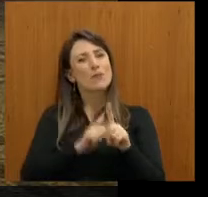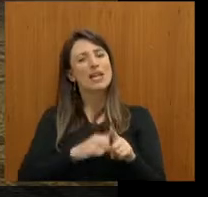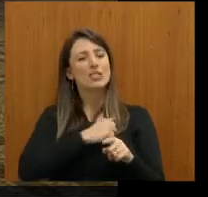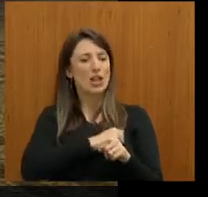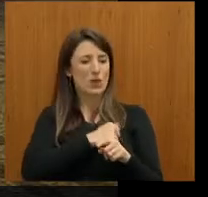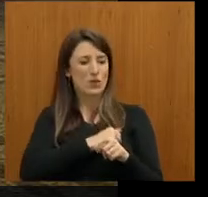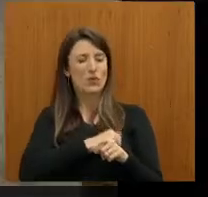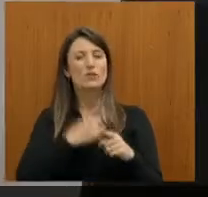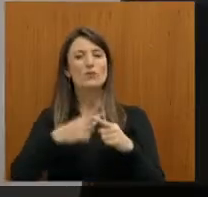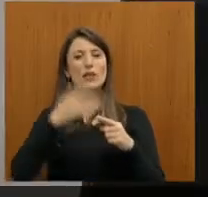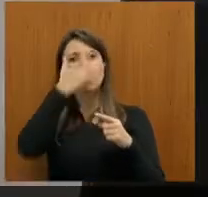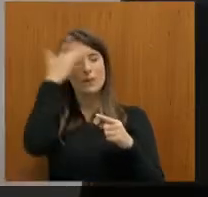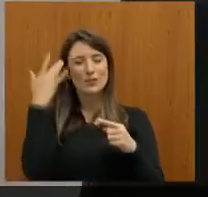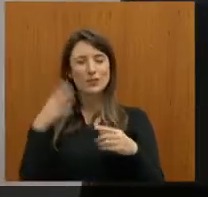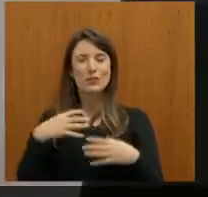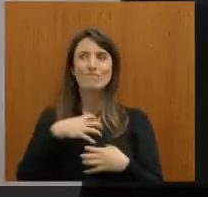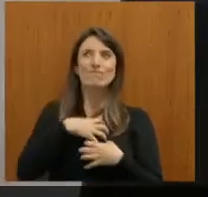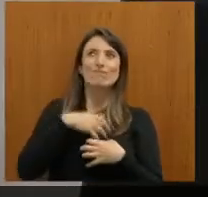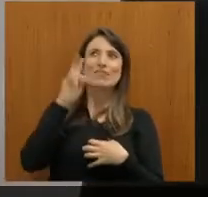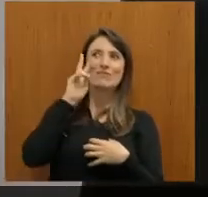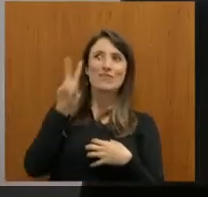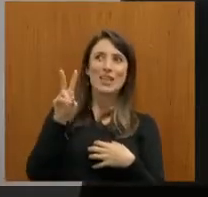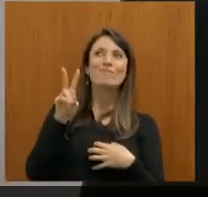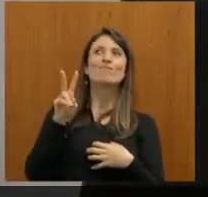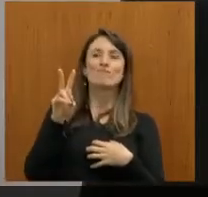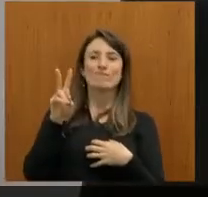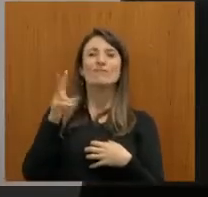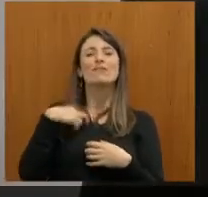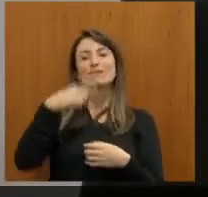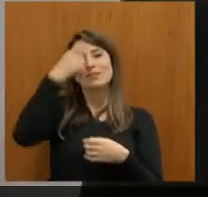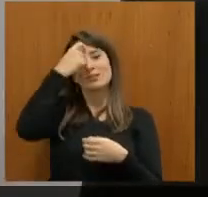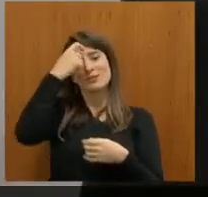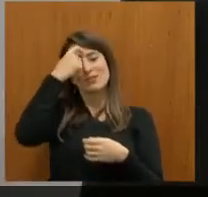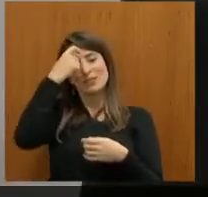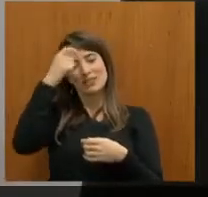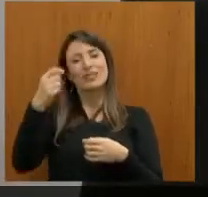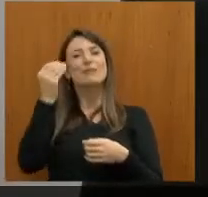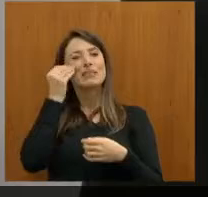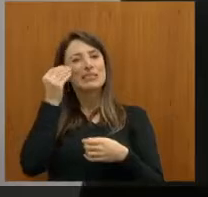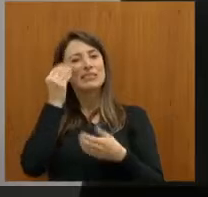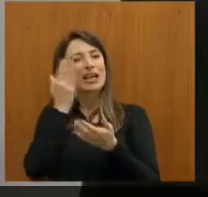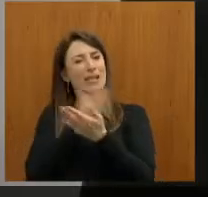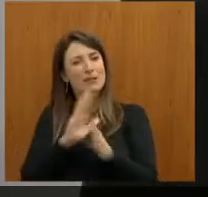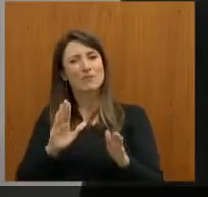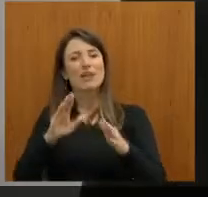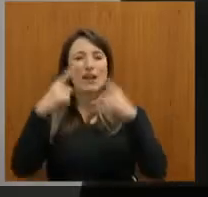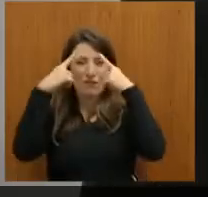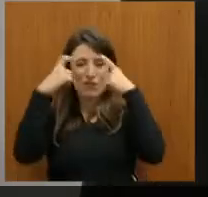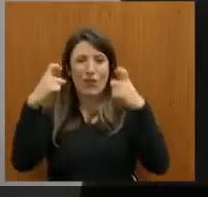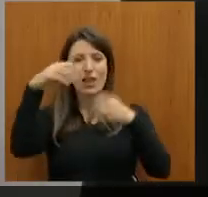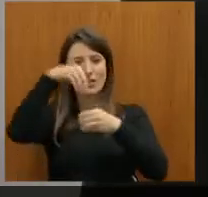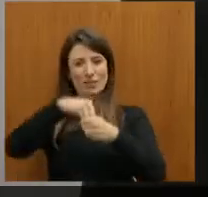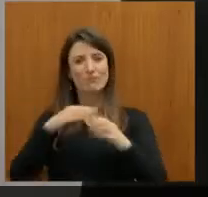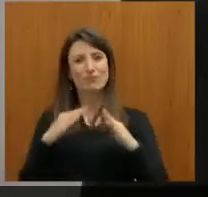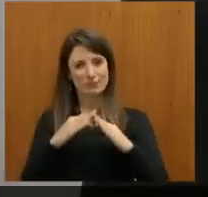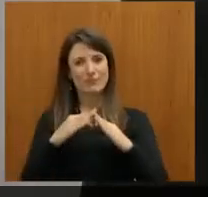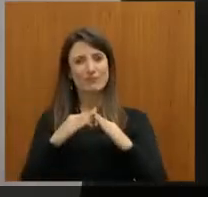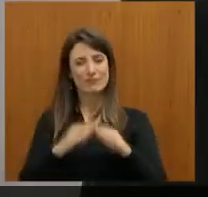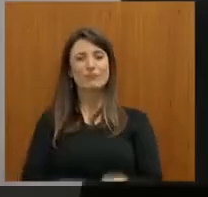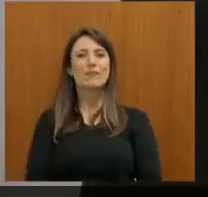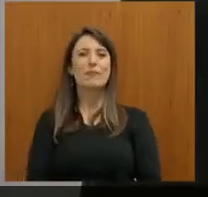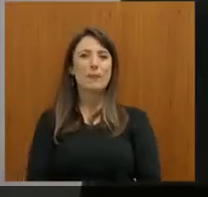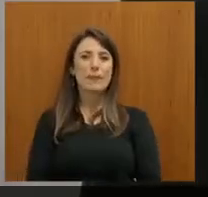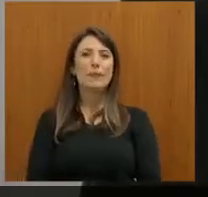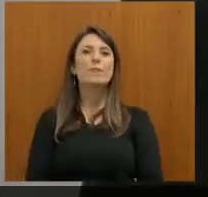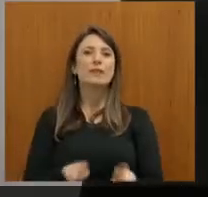e estejam conosco trabalhando fortemente no enfrentamento à violência hoje também é nós